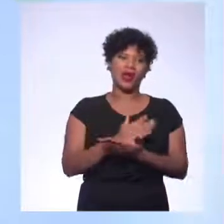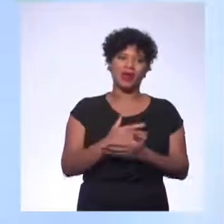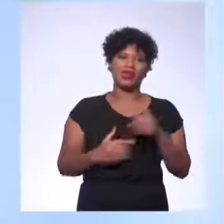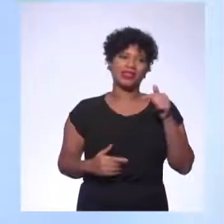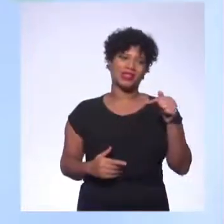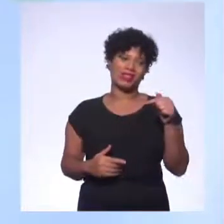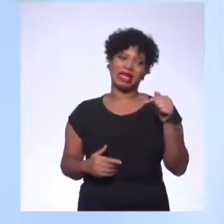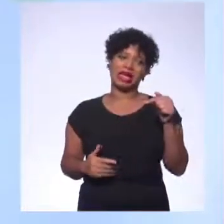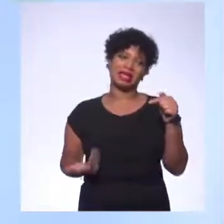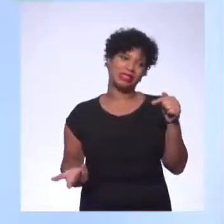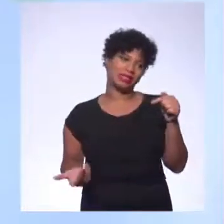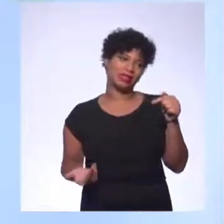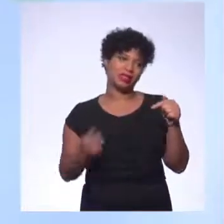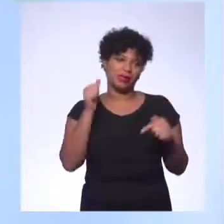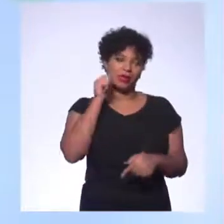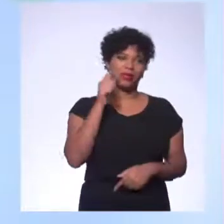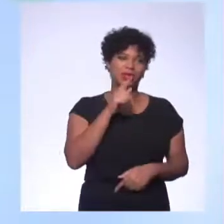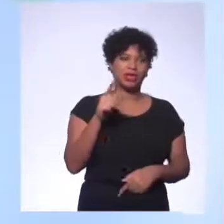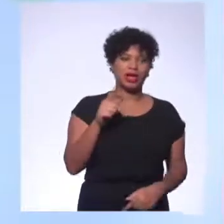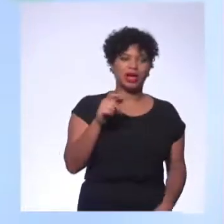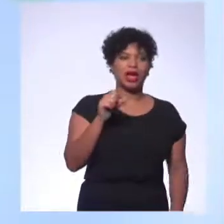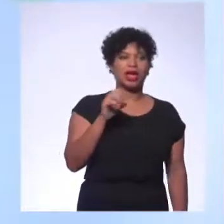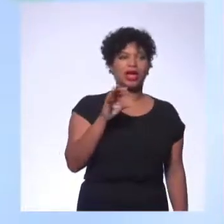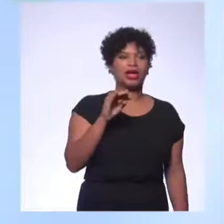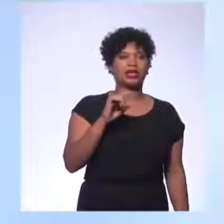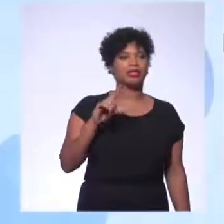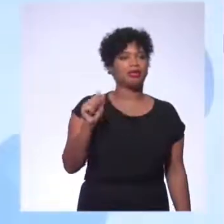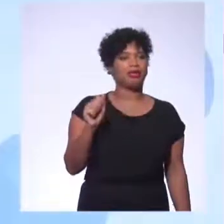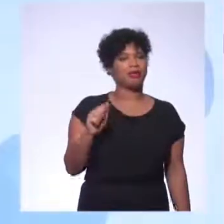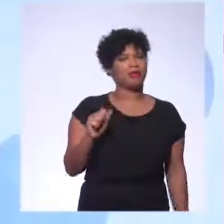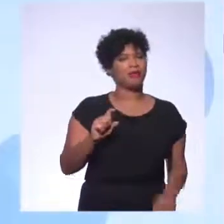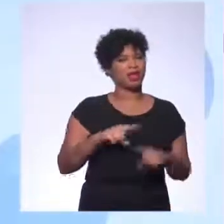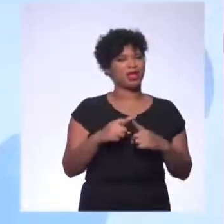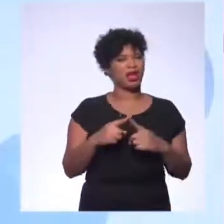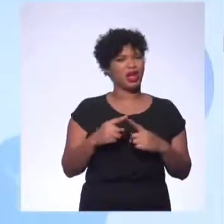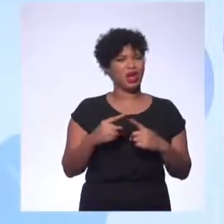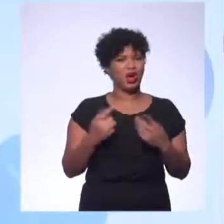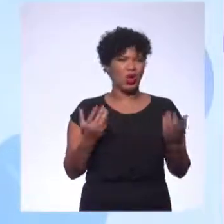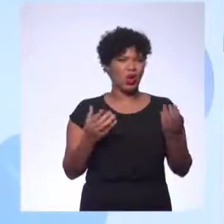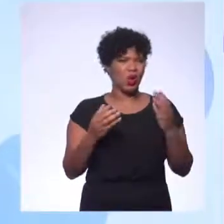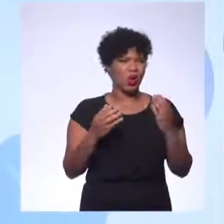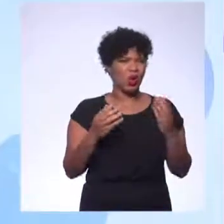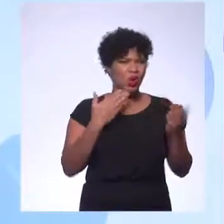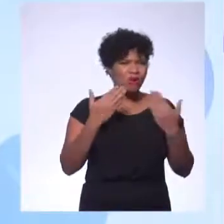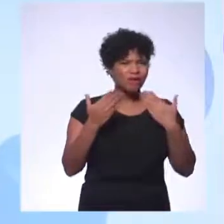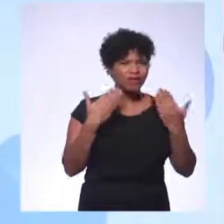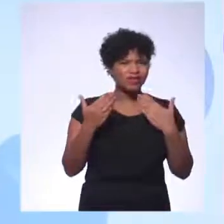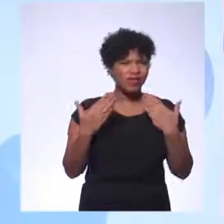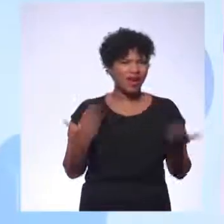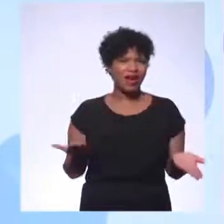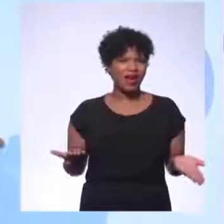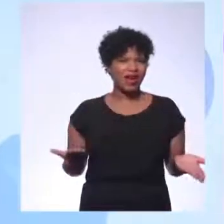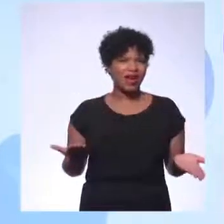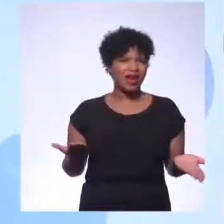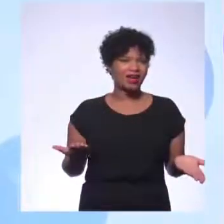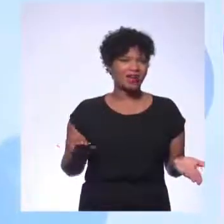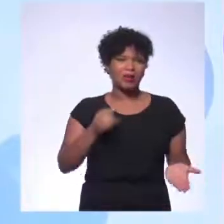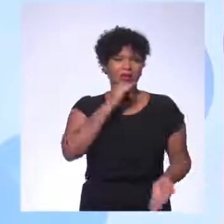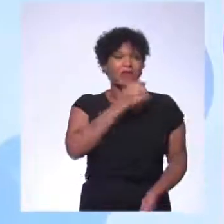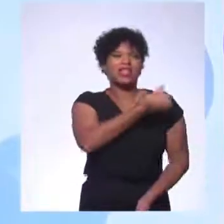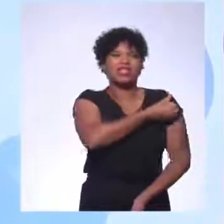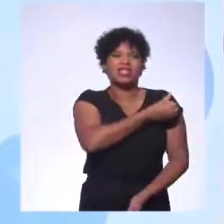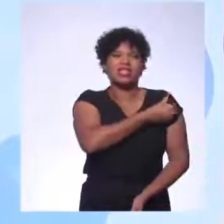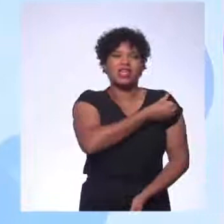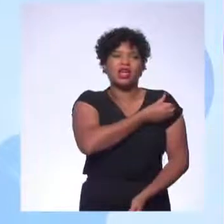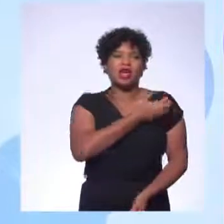com os pais, a Pro Estela. E agora? Esse comunicar com os pais é meio estranho, né? Porque, por exemplo, no 6º ano, eu falava para meus alunos, se comunicar